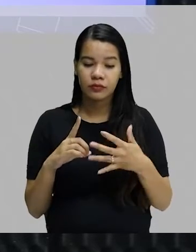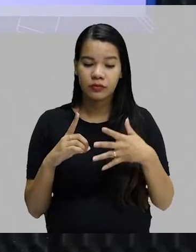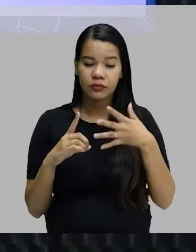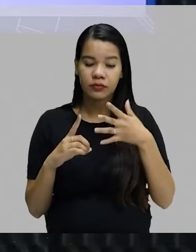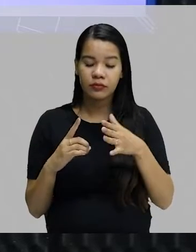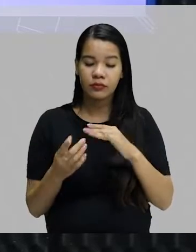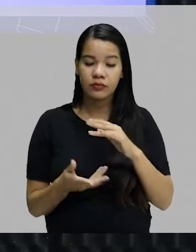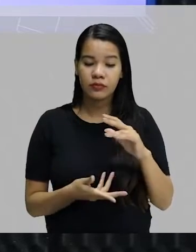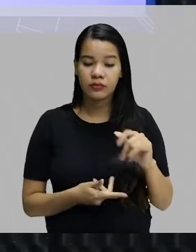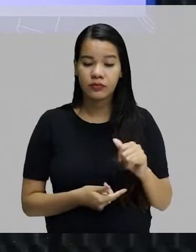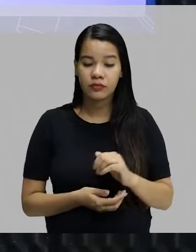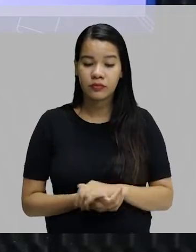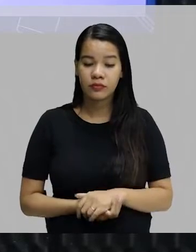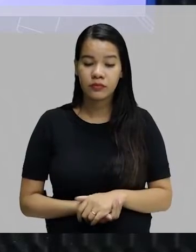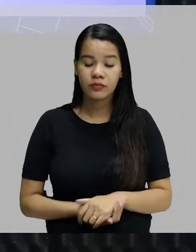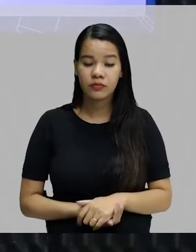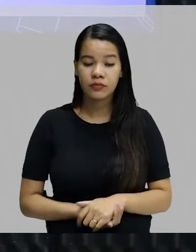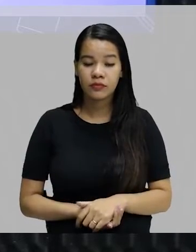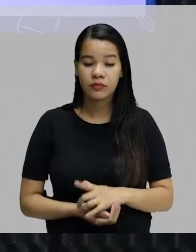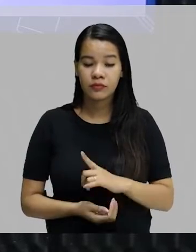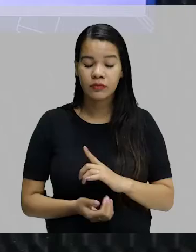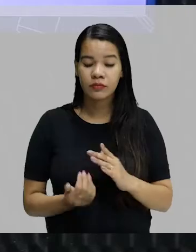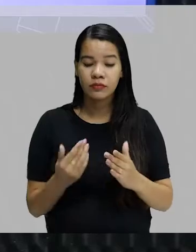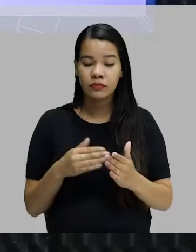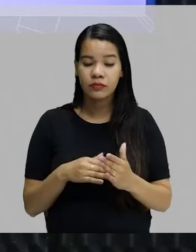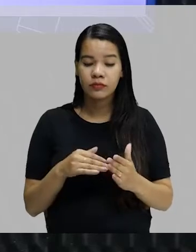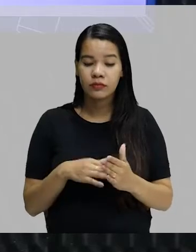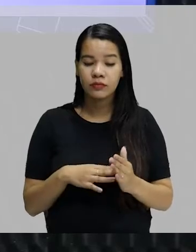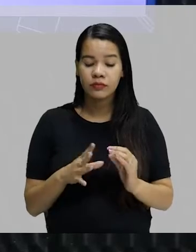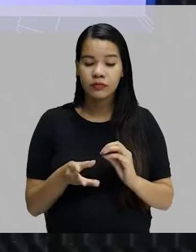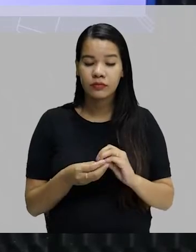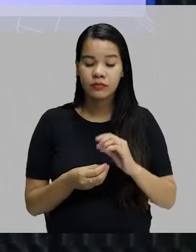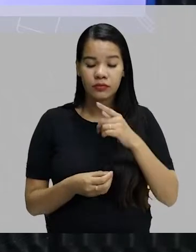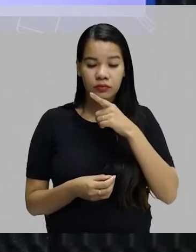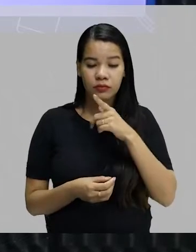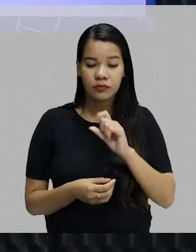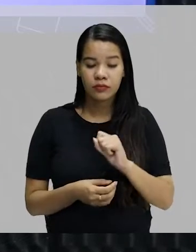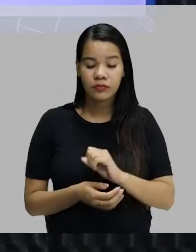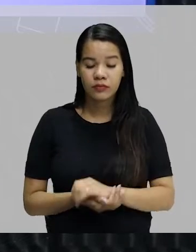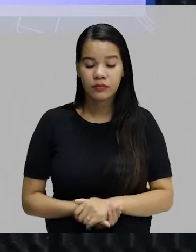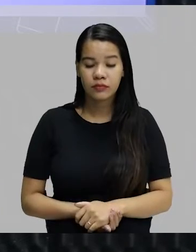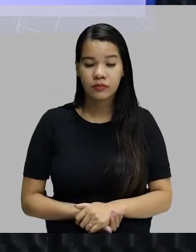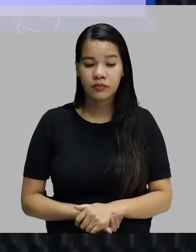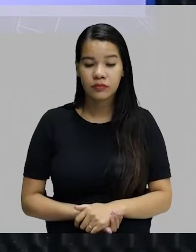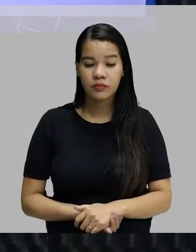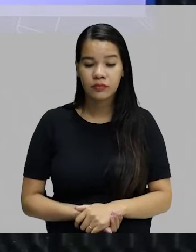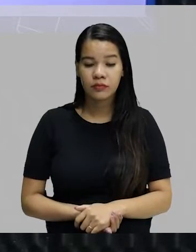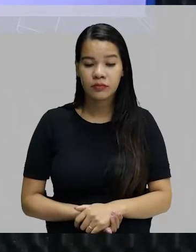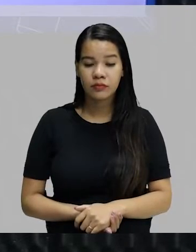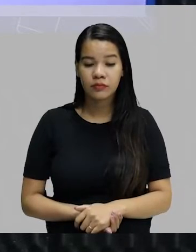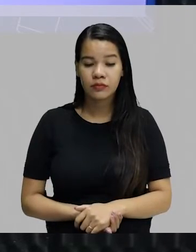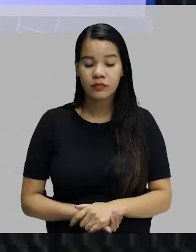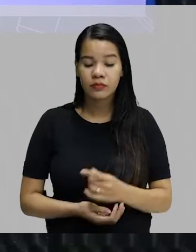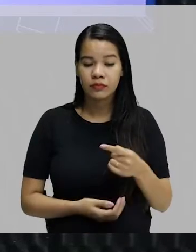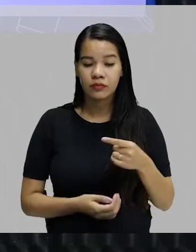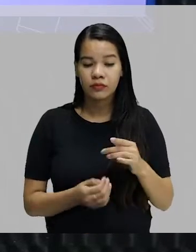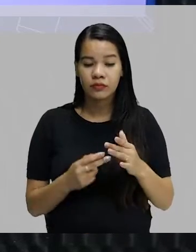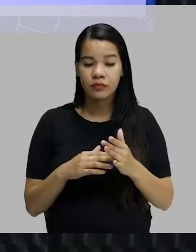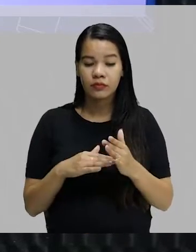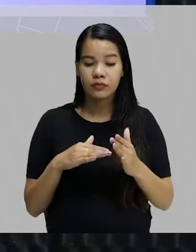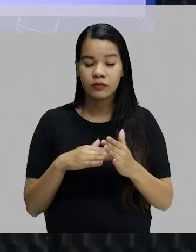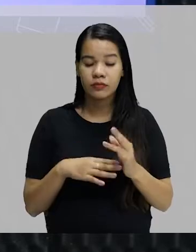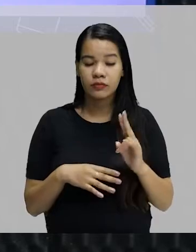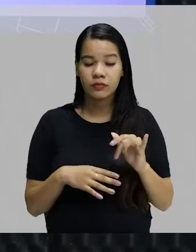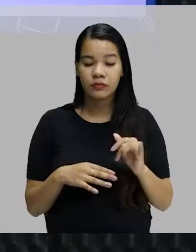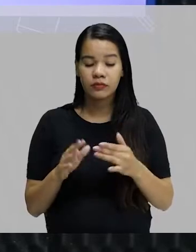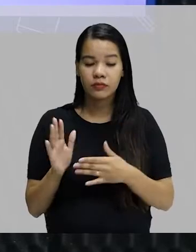mundo. E olha que tem seus limites, dentro dos limites da linguagem. Tá? E esses limites serão